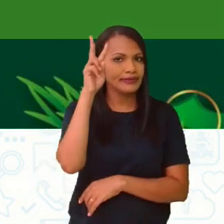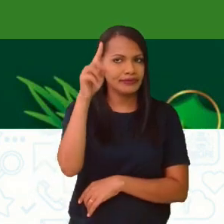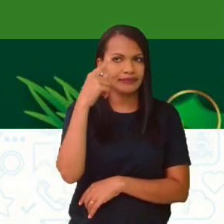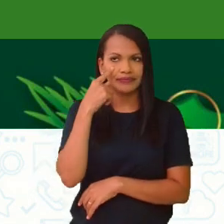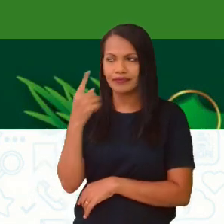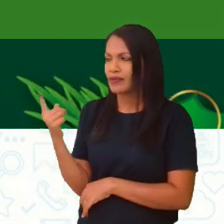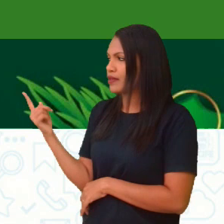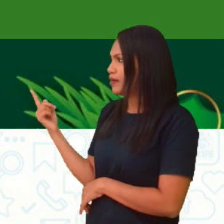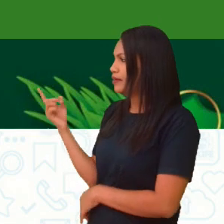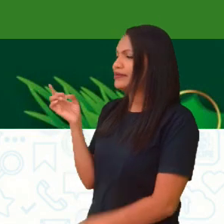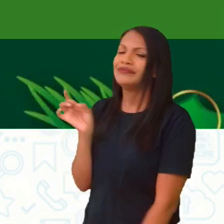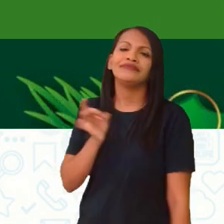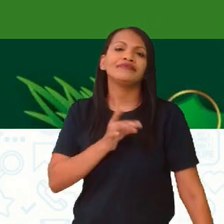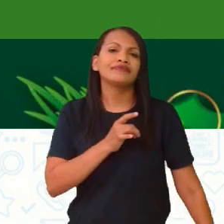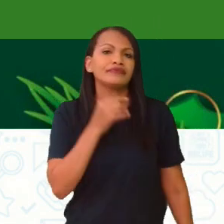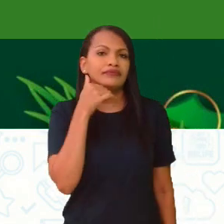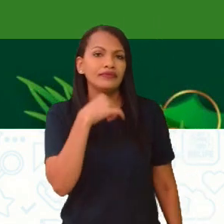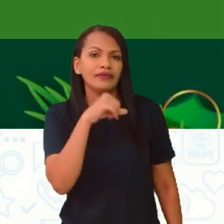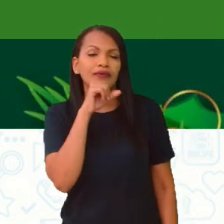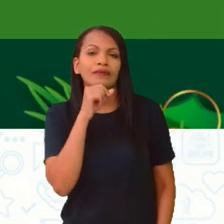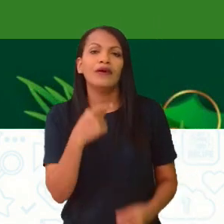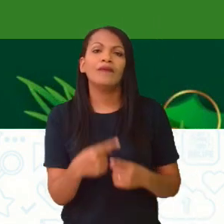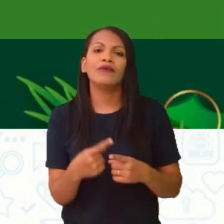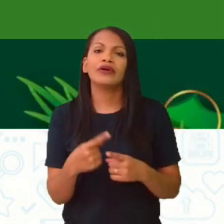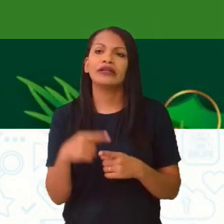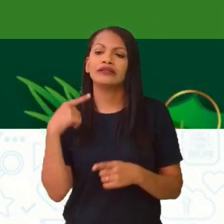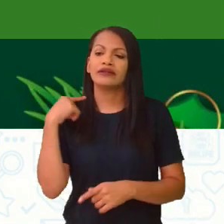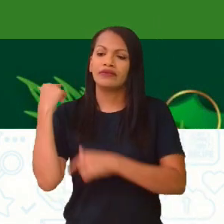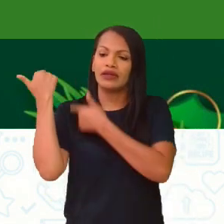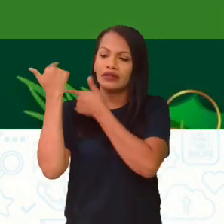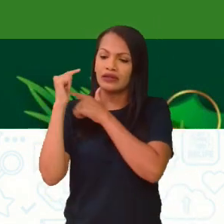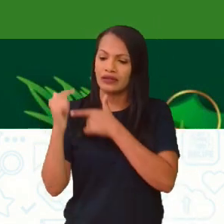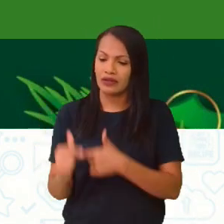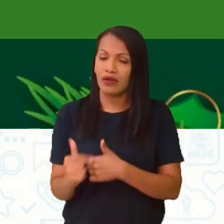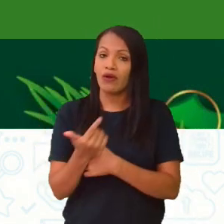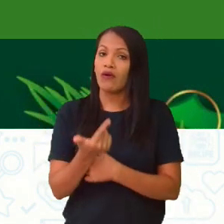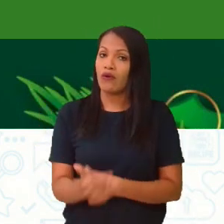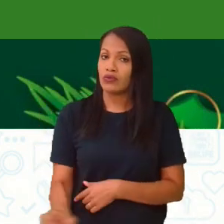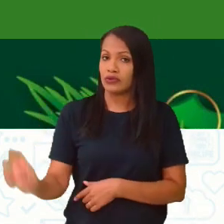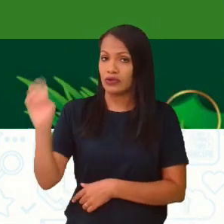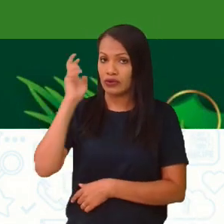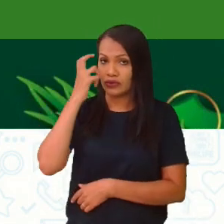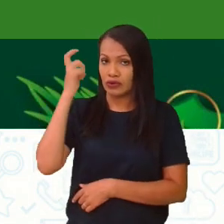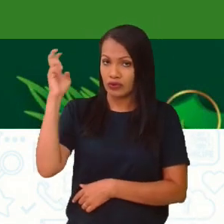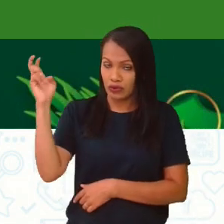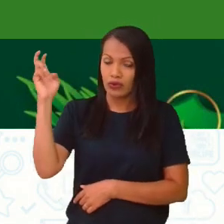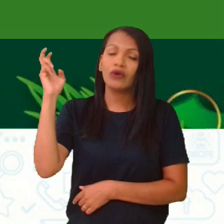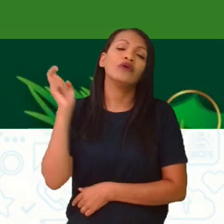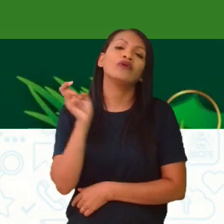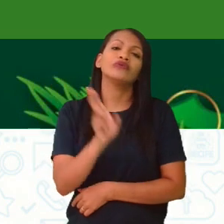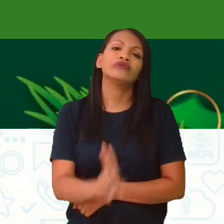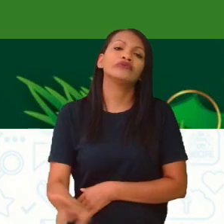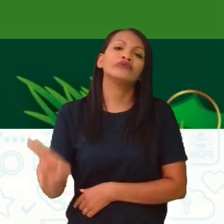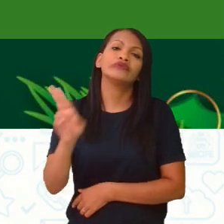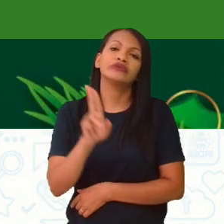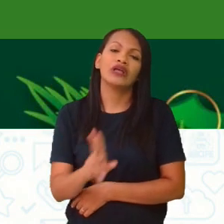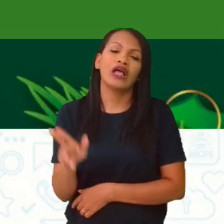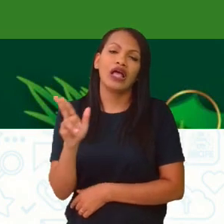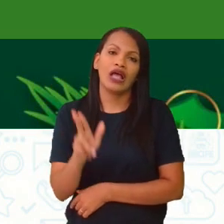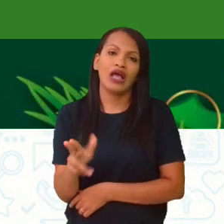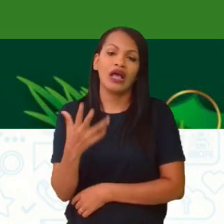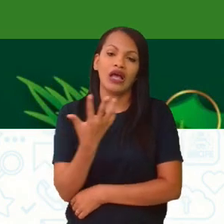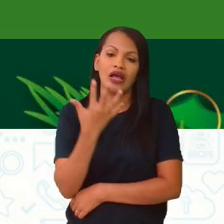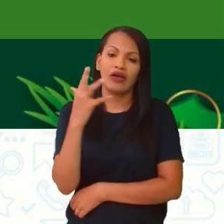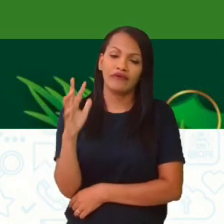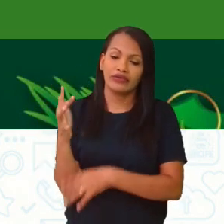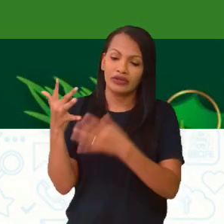esse medo da mãe é muito por causa dessa tradição de outras culturas, tá? De usar uma árvore natural que após o Natal